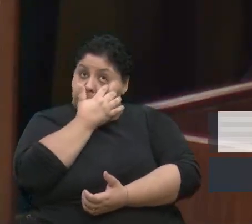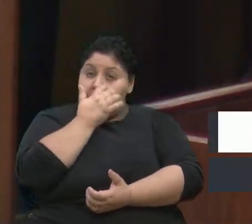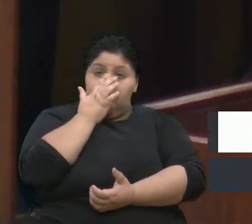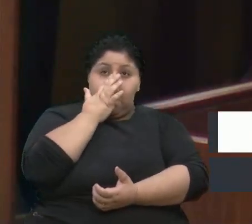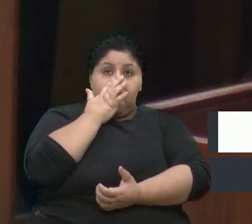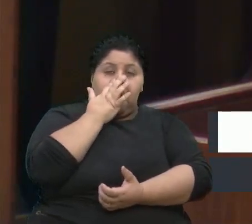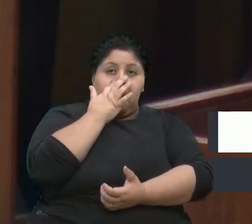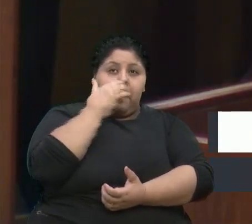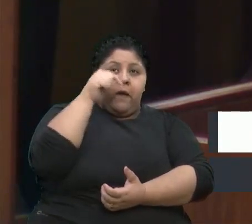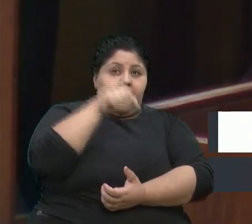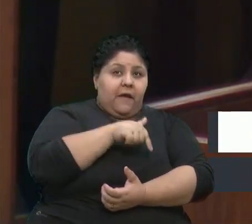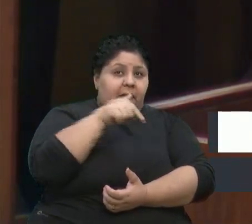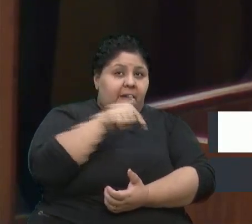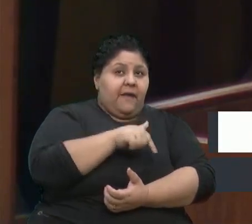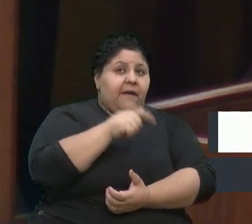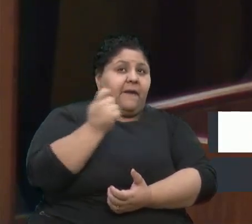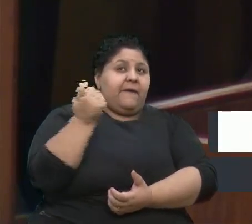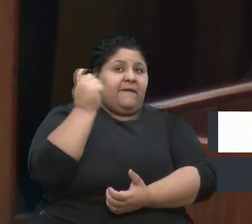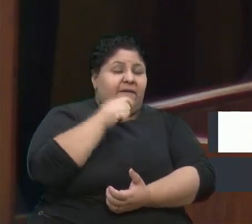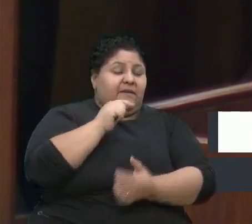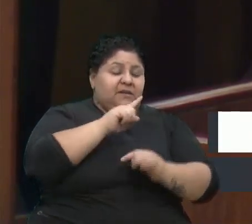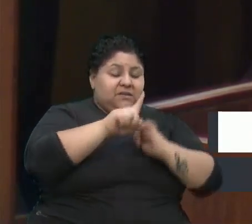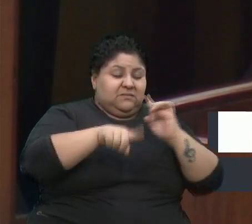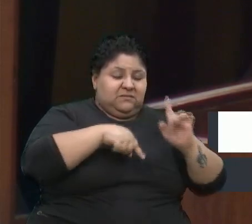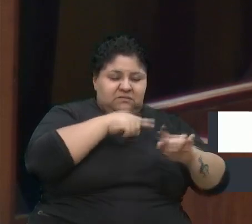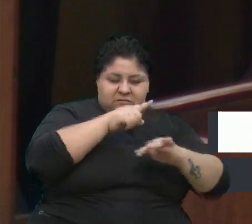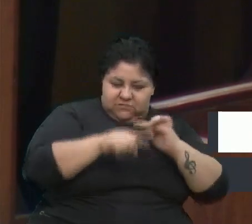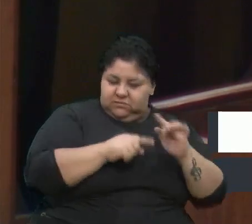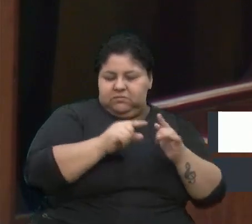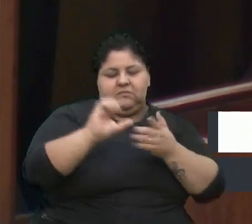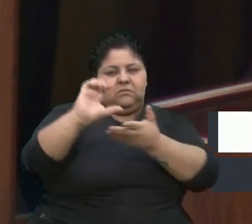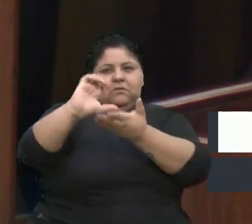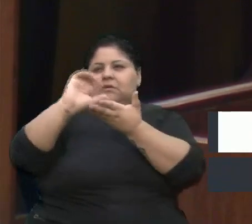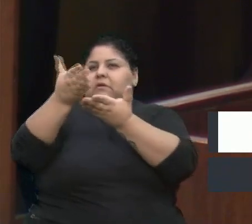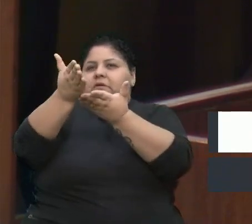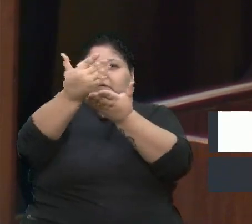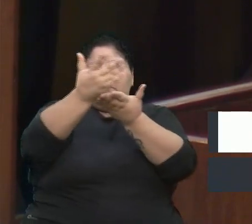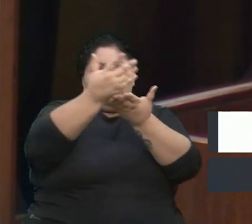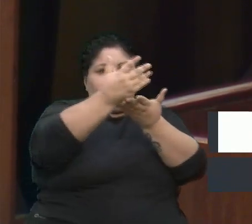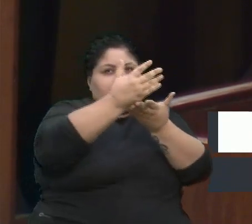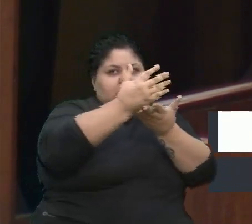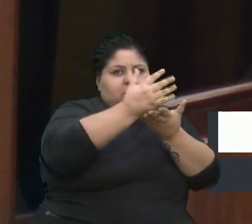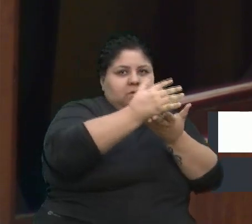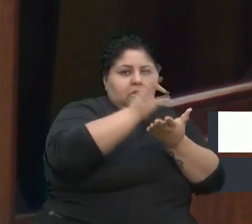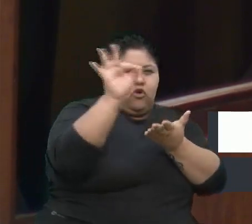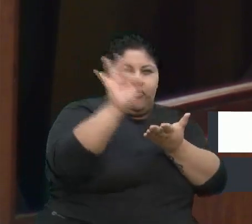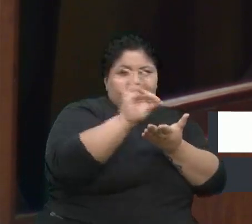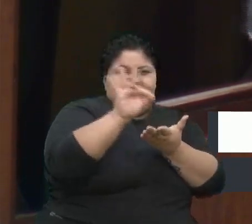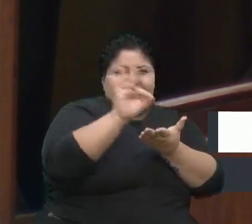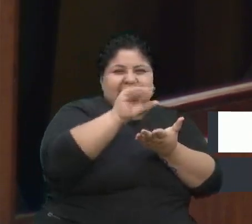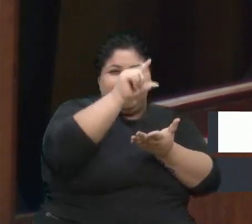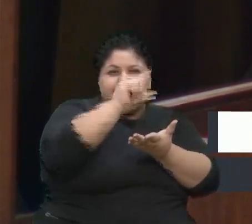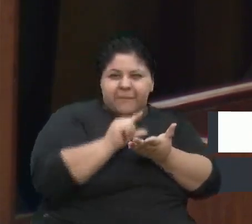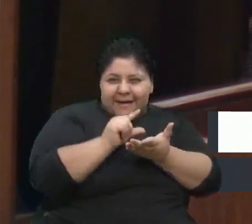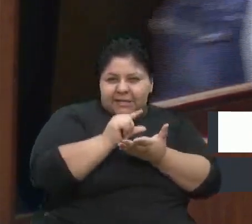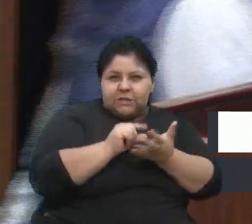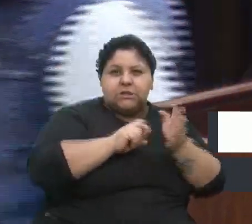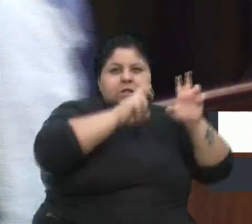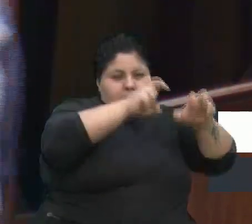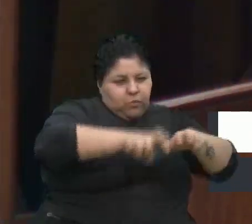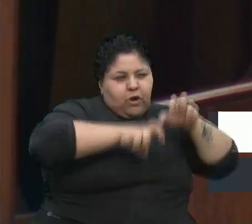entes têm que ter um envolvimento. Linhas de crédito com juro baixo para o agricultor se